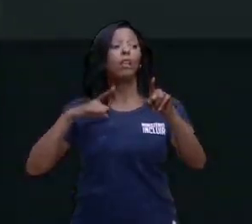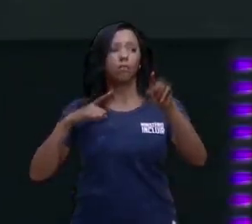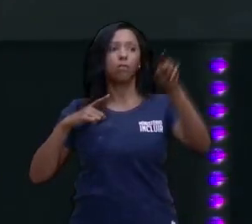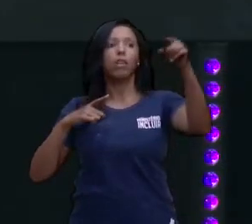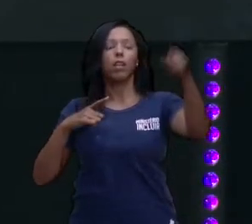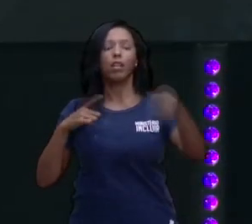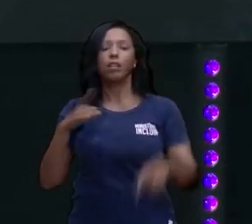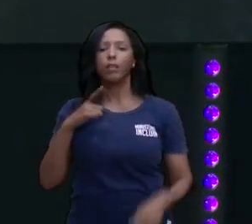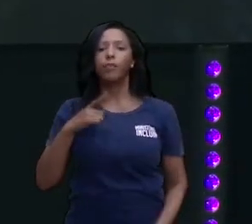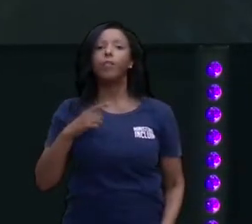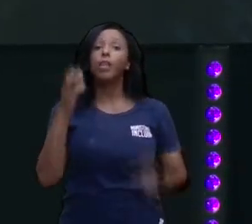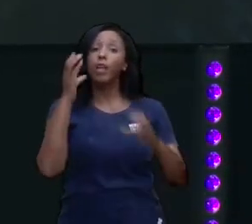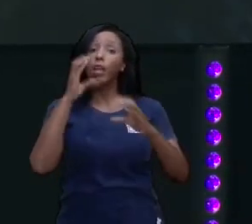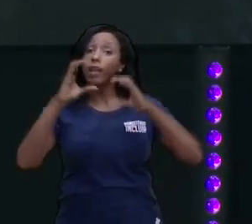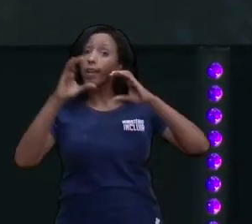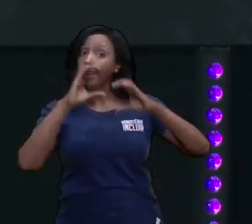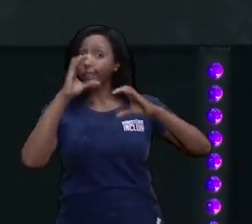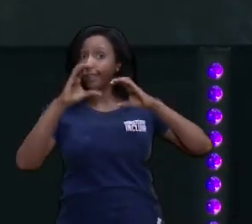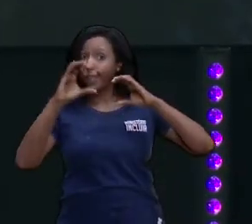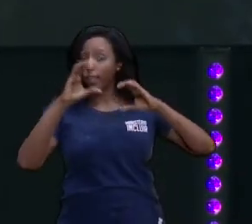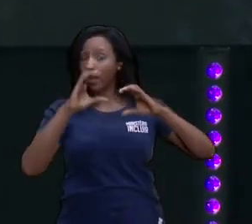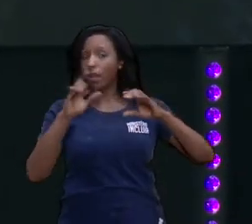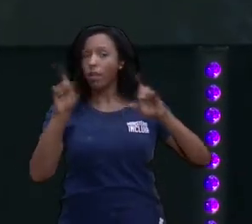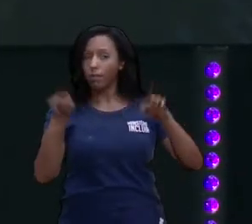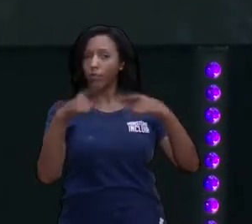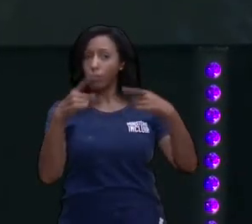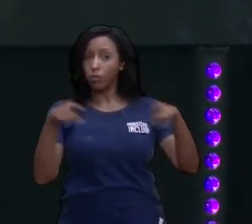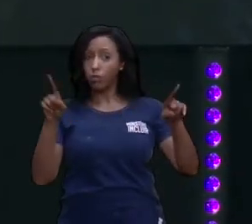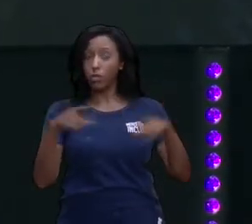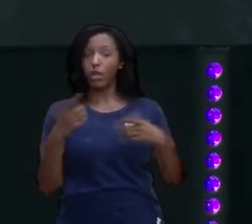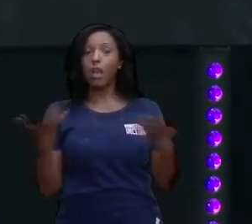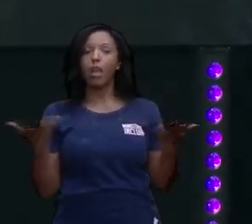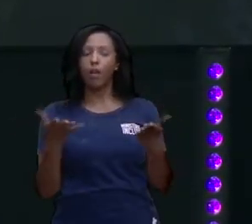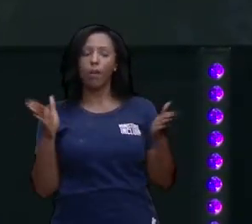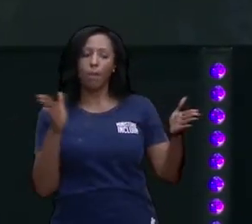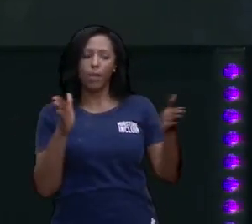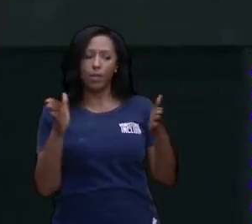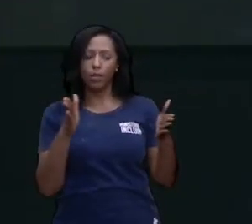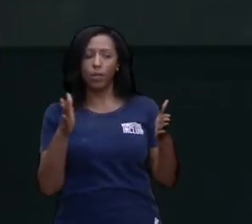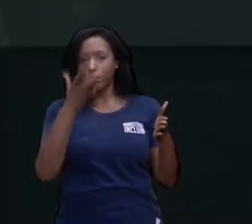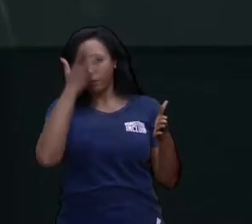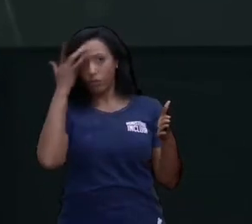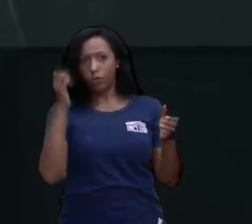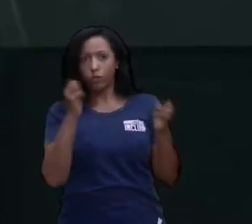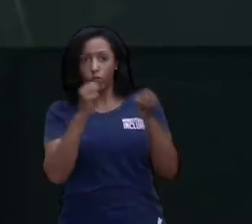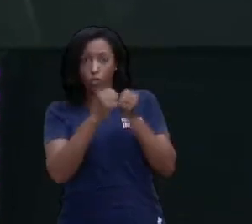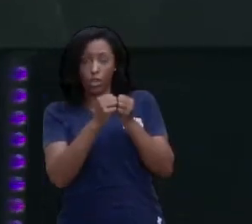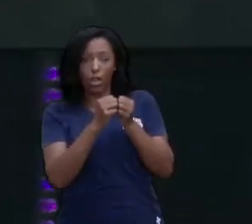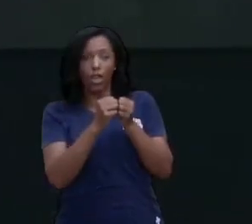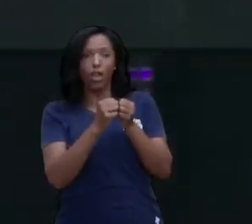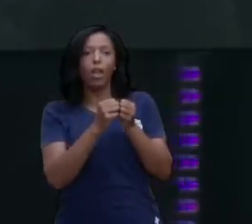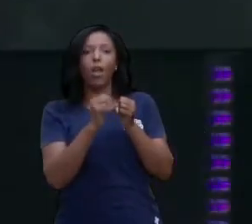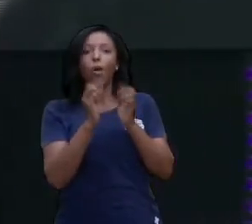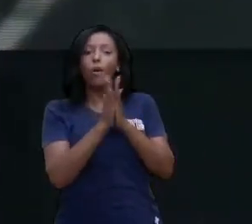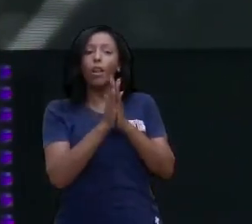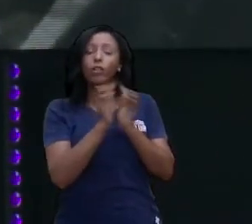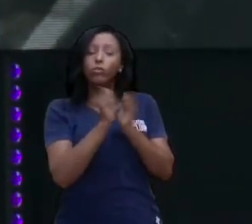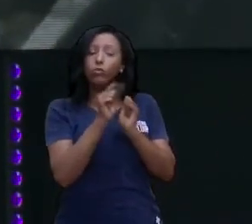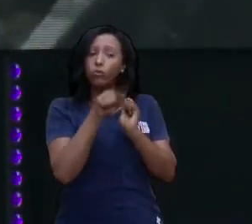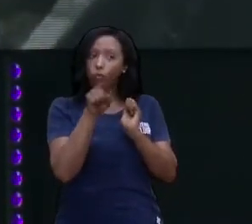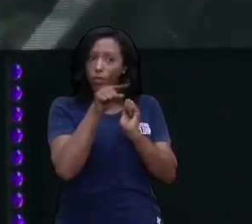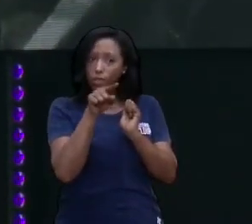cantar apenas uma vez uma cançãozinha aqui enquanto isso as pessoas vão chegar até você nós vamos orar encerrar nosso culto Tá bom